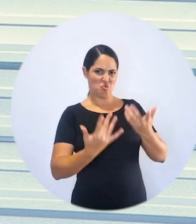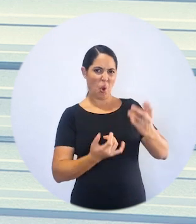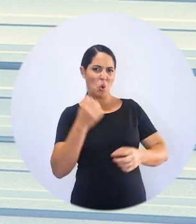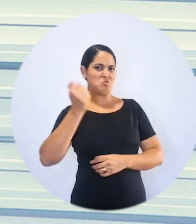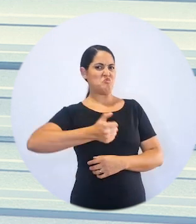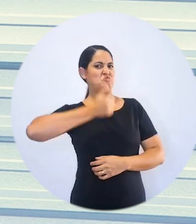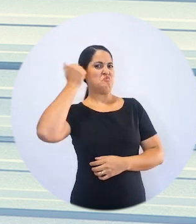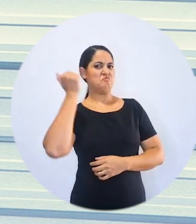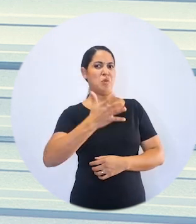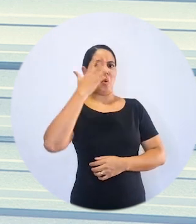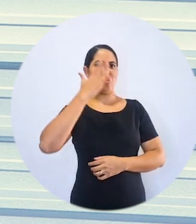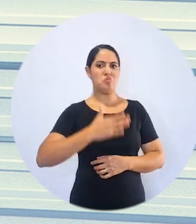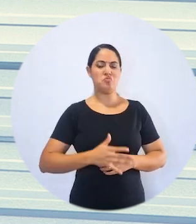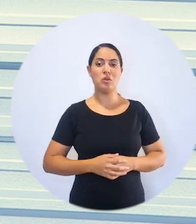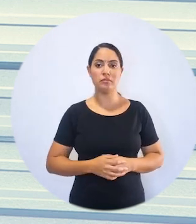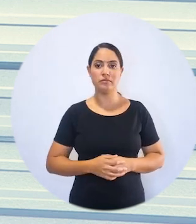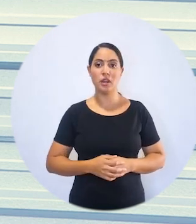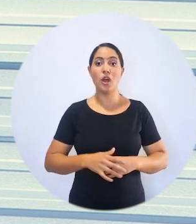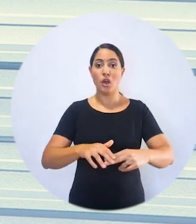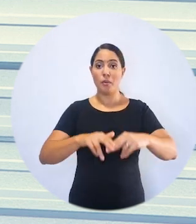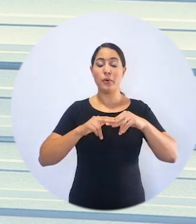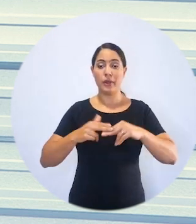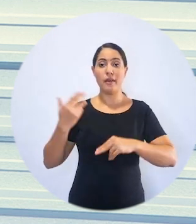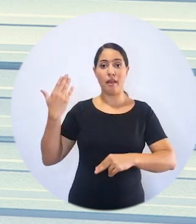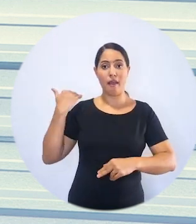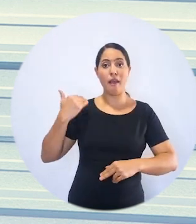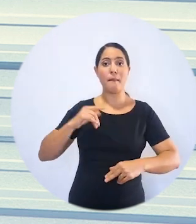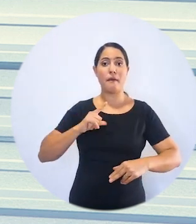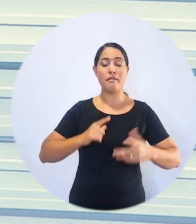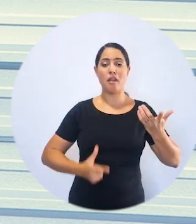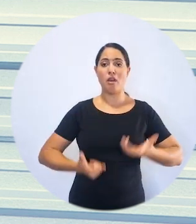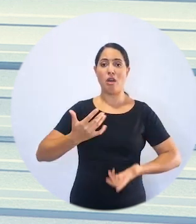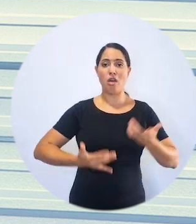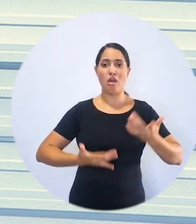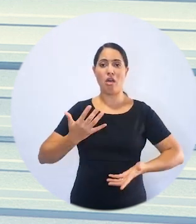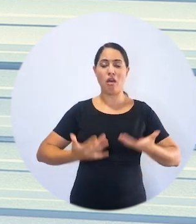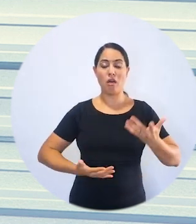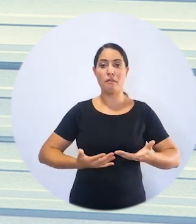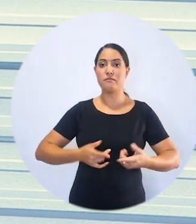também celebramos a vitória sobre o fogo, que ameaçou consumir a Casa da